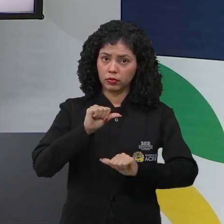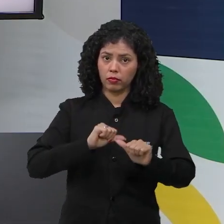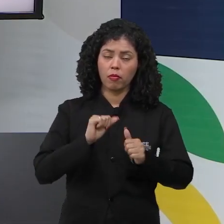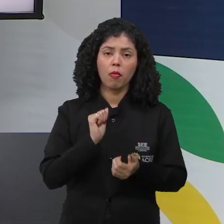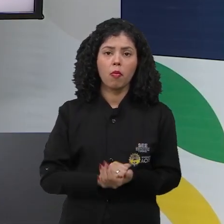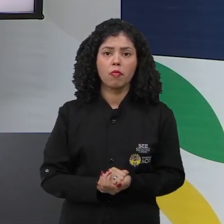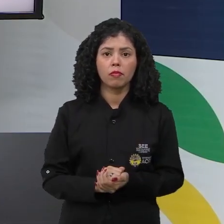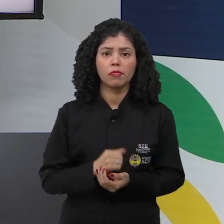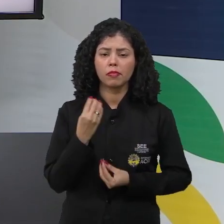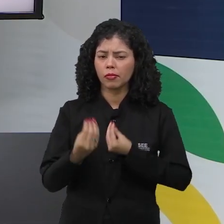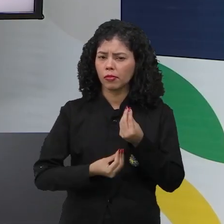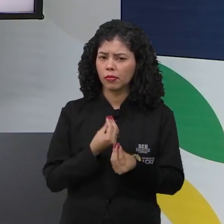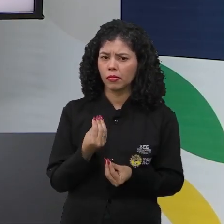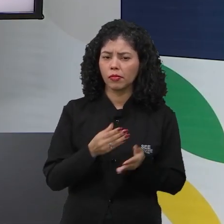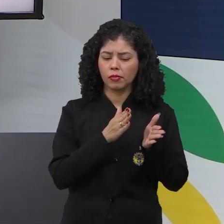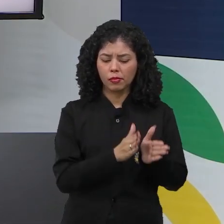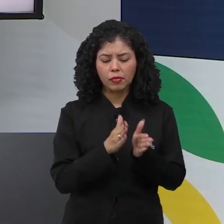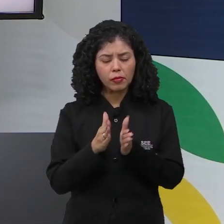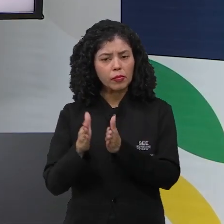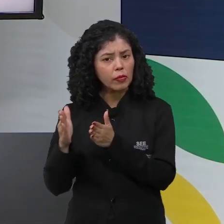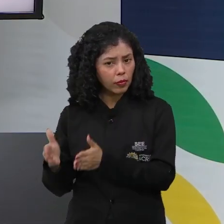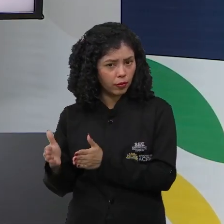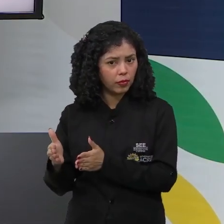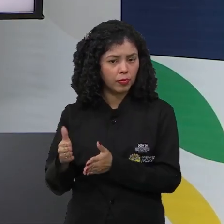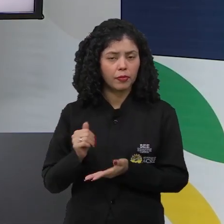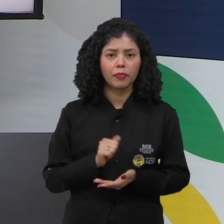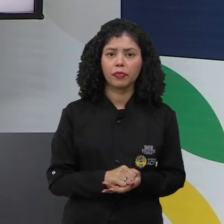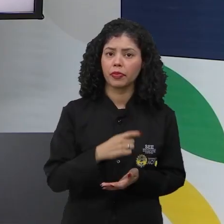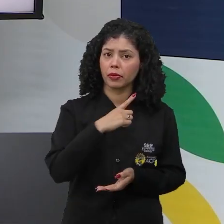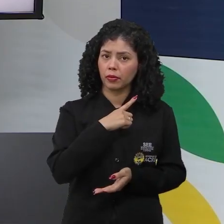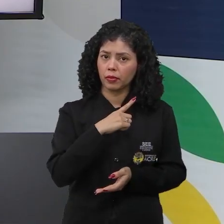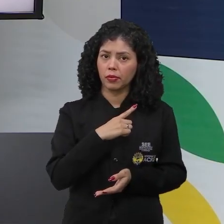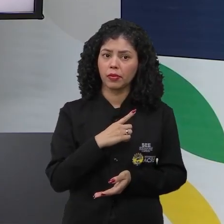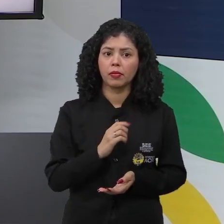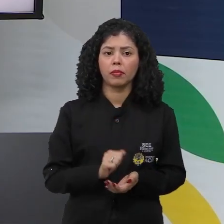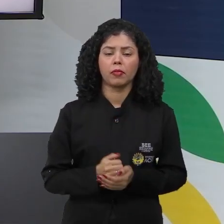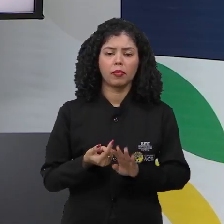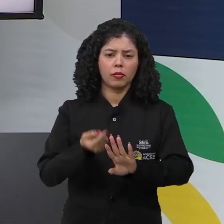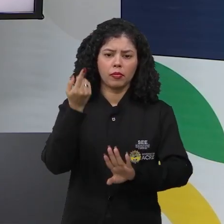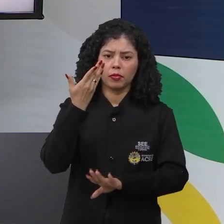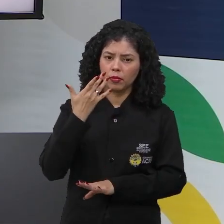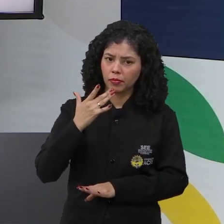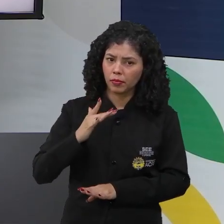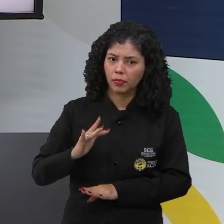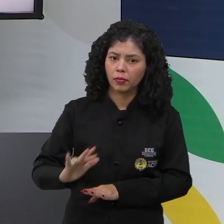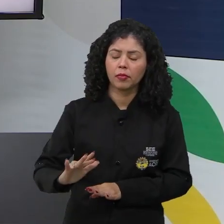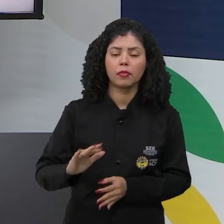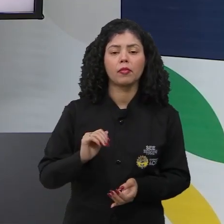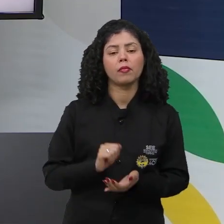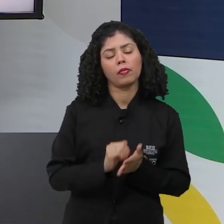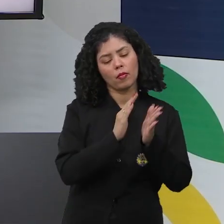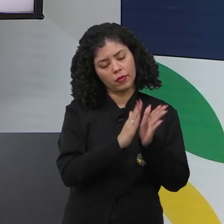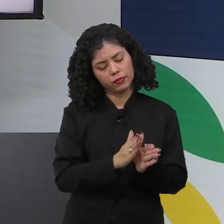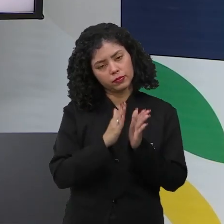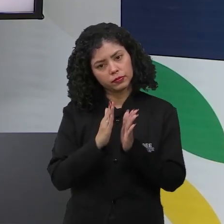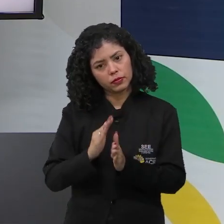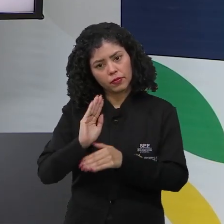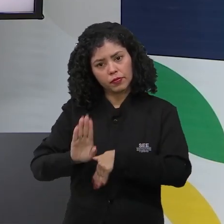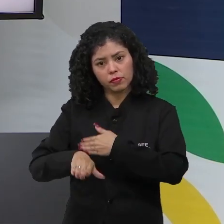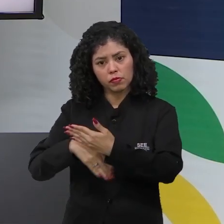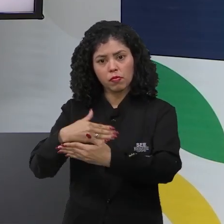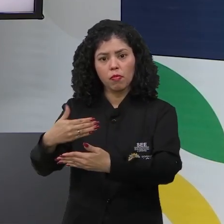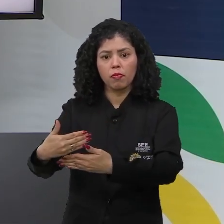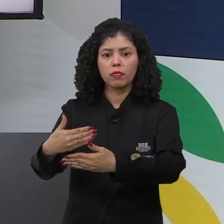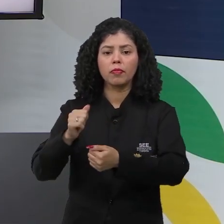Sabe quando você passa por fases? Você tem a fase lá da infância, você vai passando por um processo